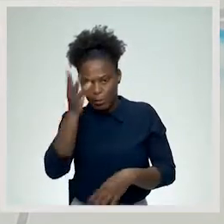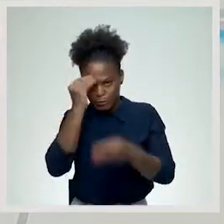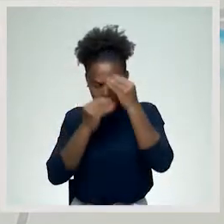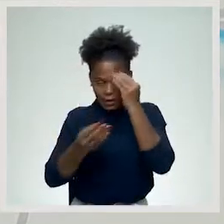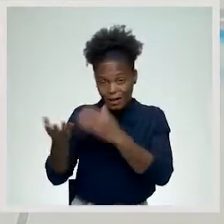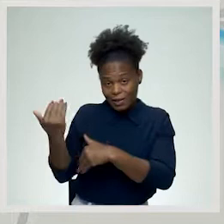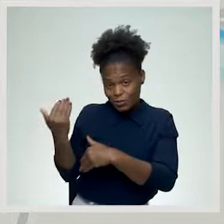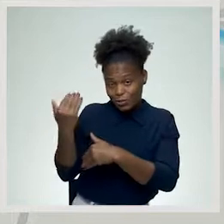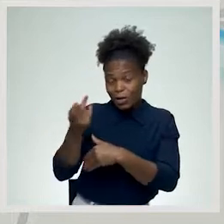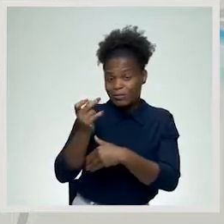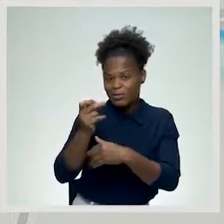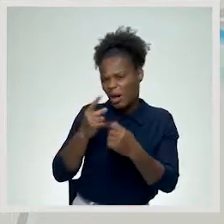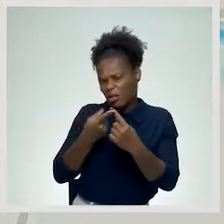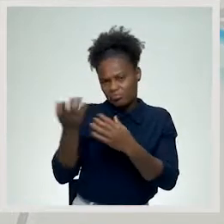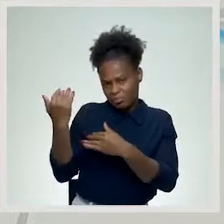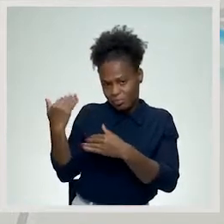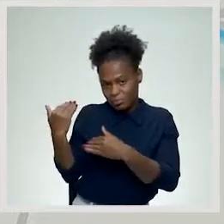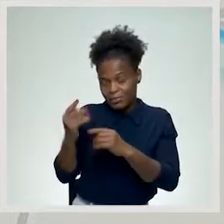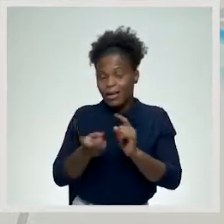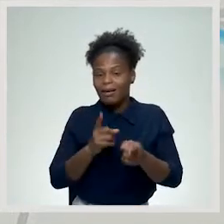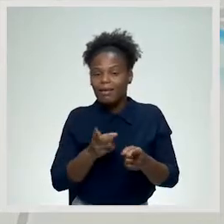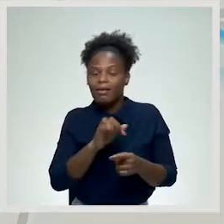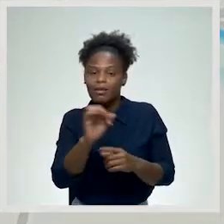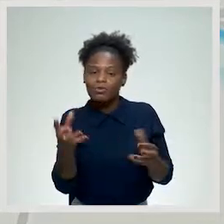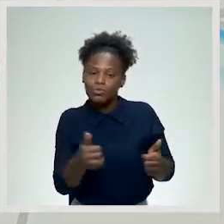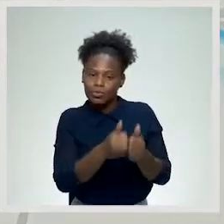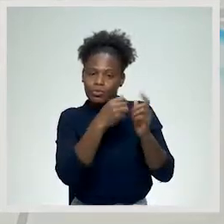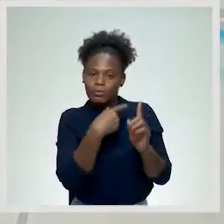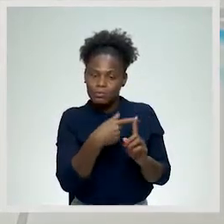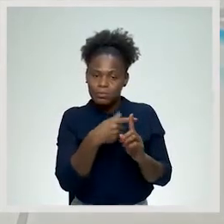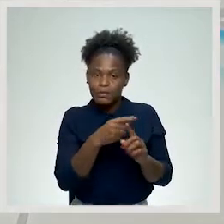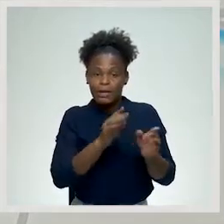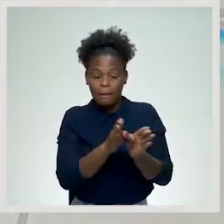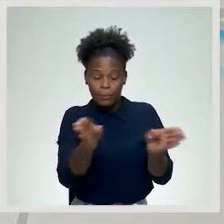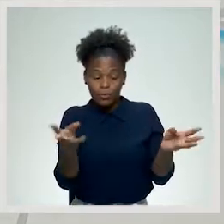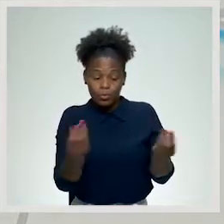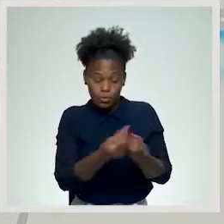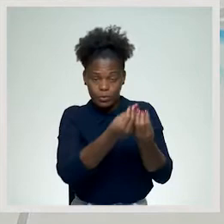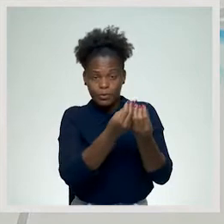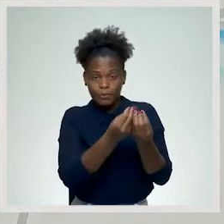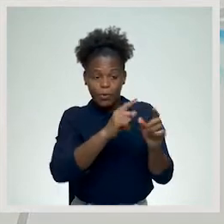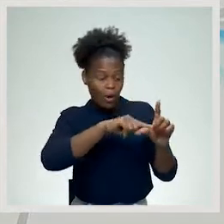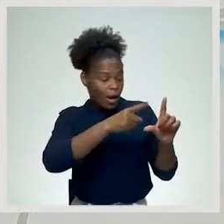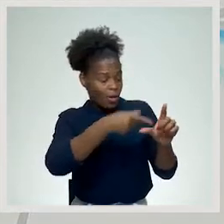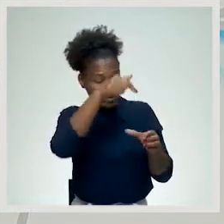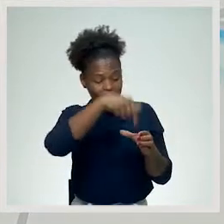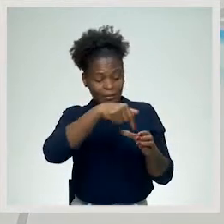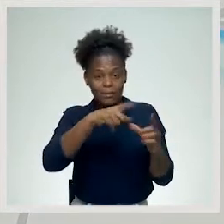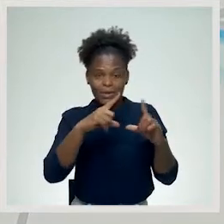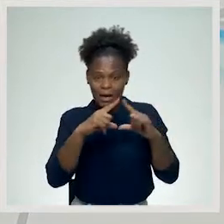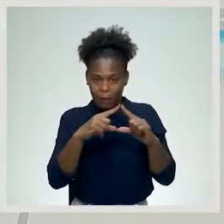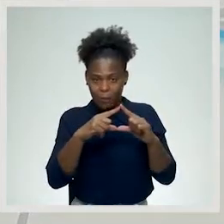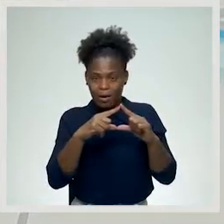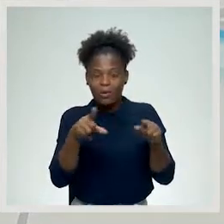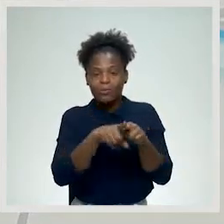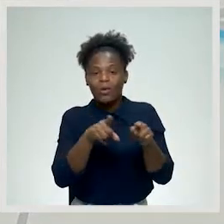em anos anteriores, que a soma das amplitudes dos ângulos internos de um triângulo